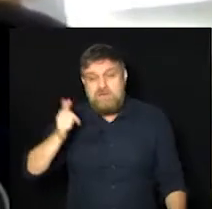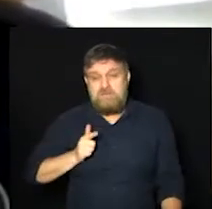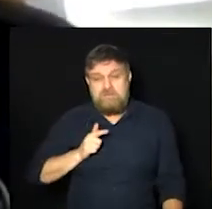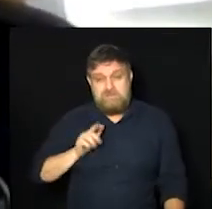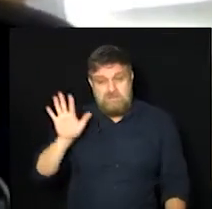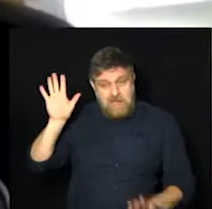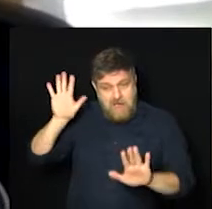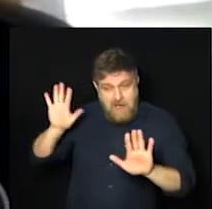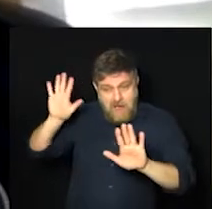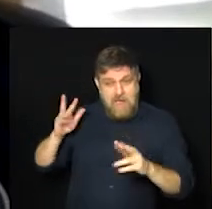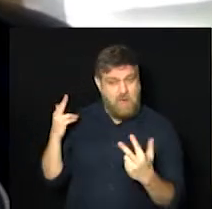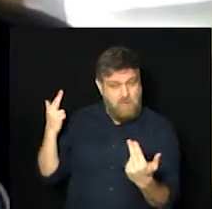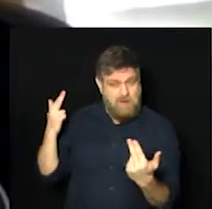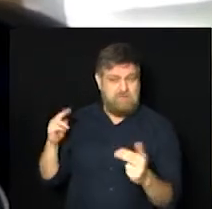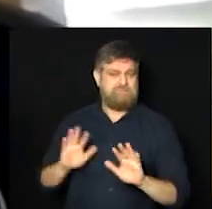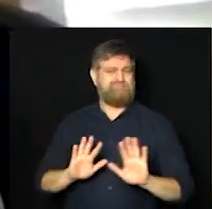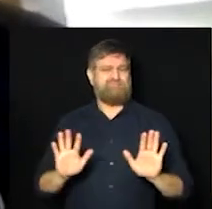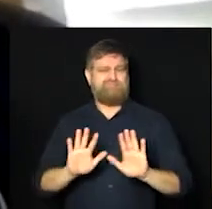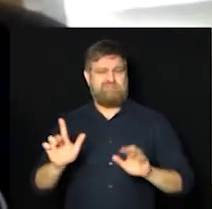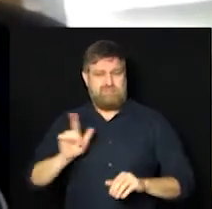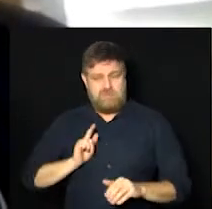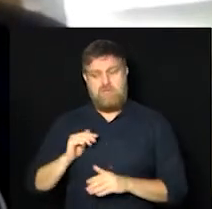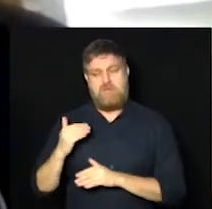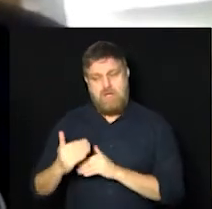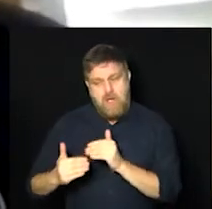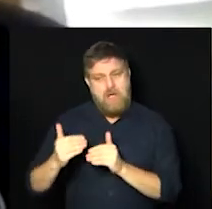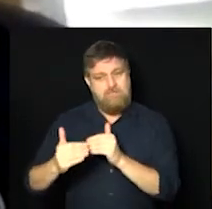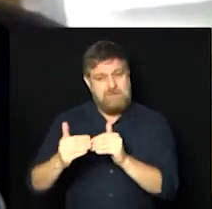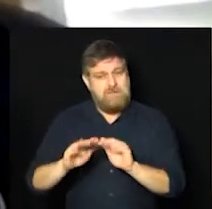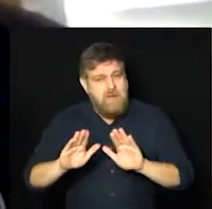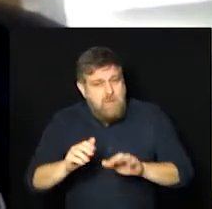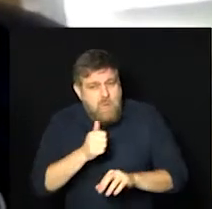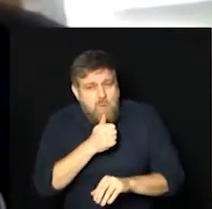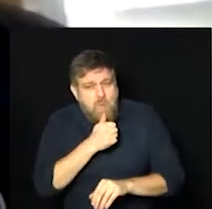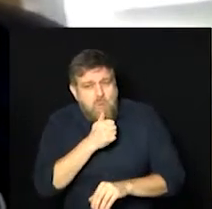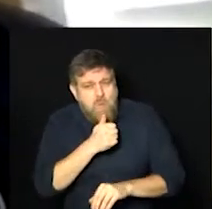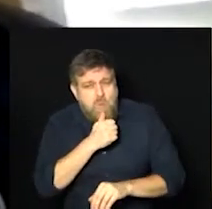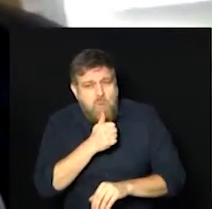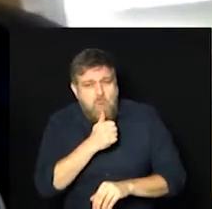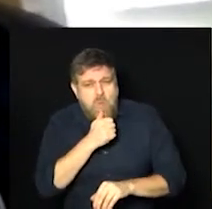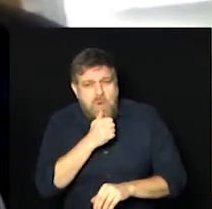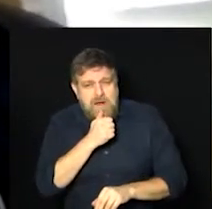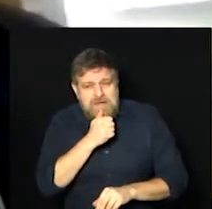o mesmo, é claro, existem avanços, mas ainda é muito